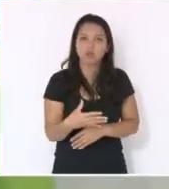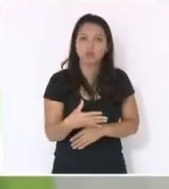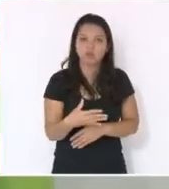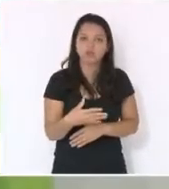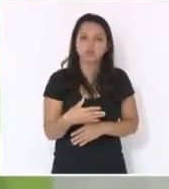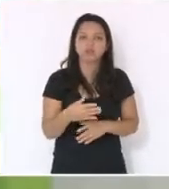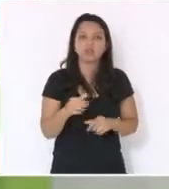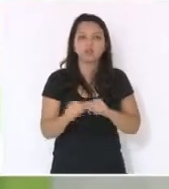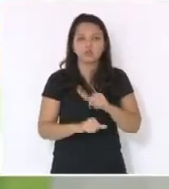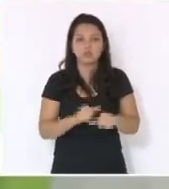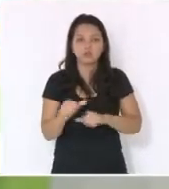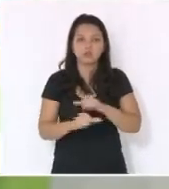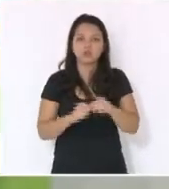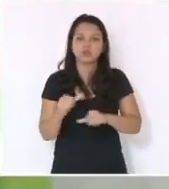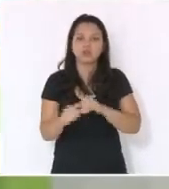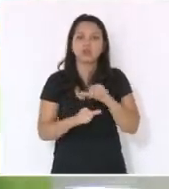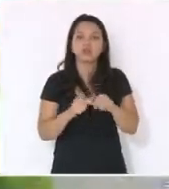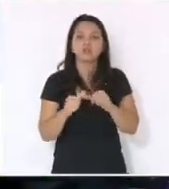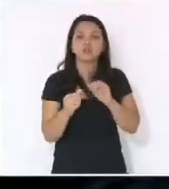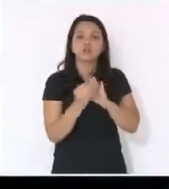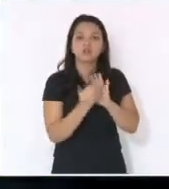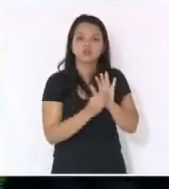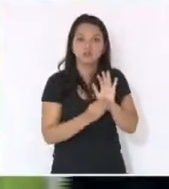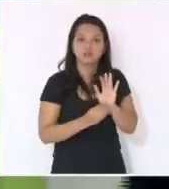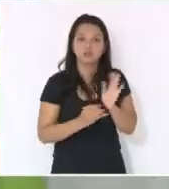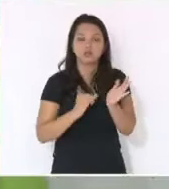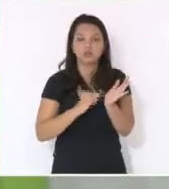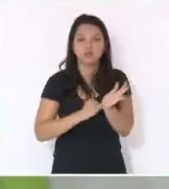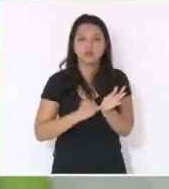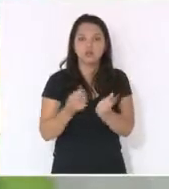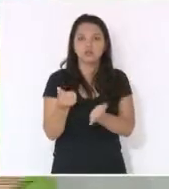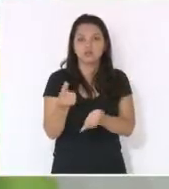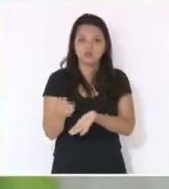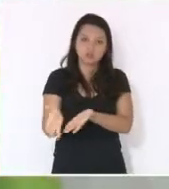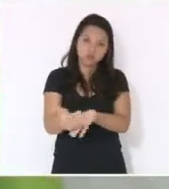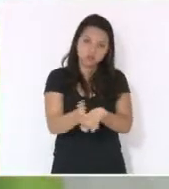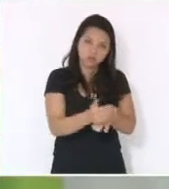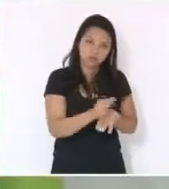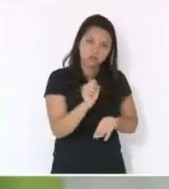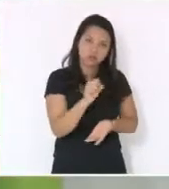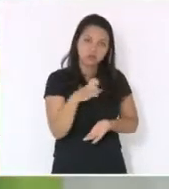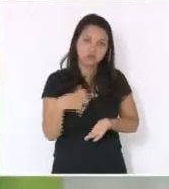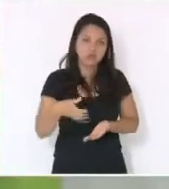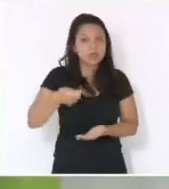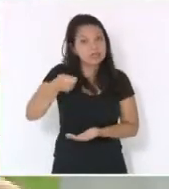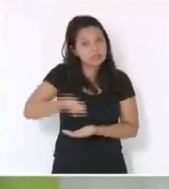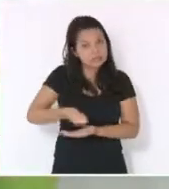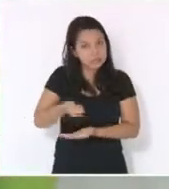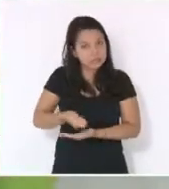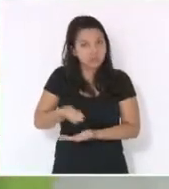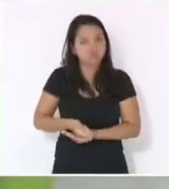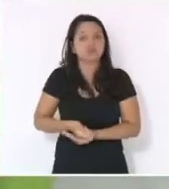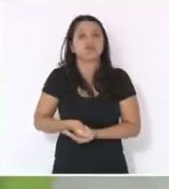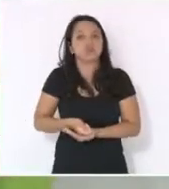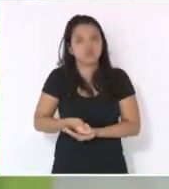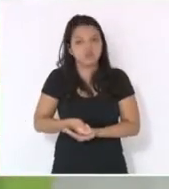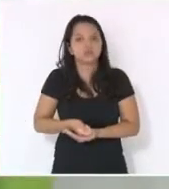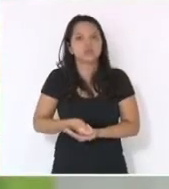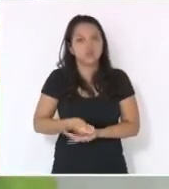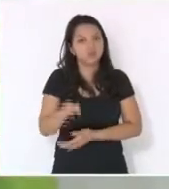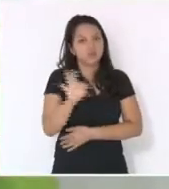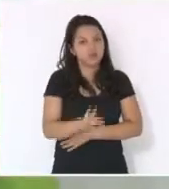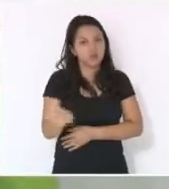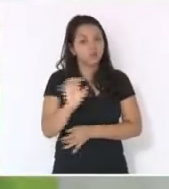convalidação da tributação do sistema tributário catarinense, que é uma exigência federal, inclusive todos os estados vão ter